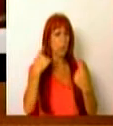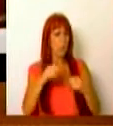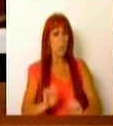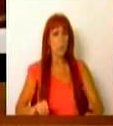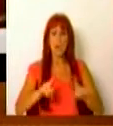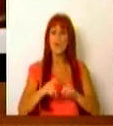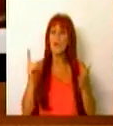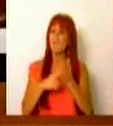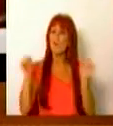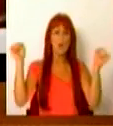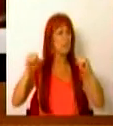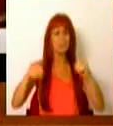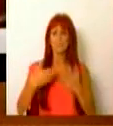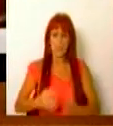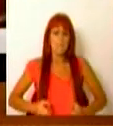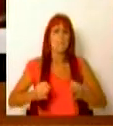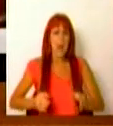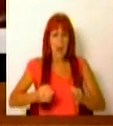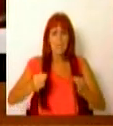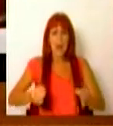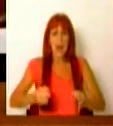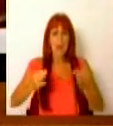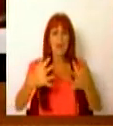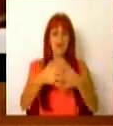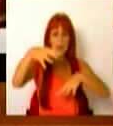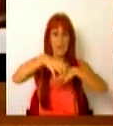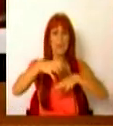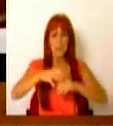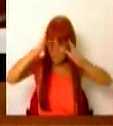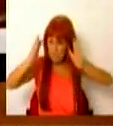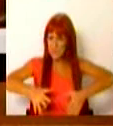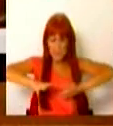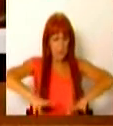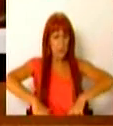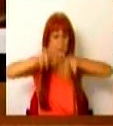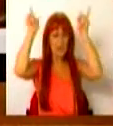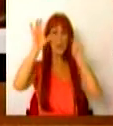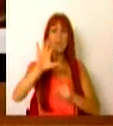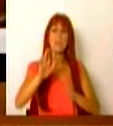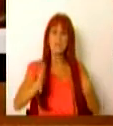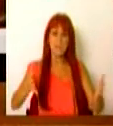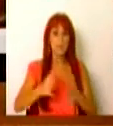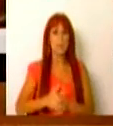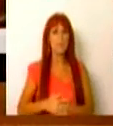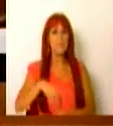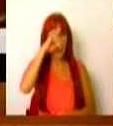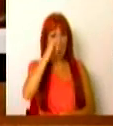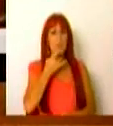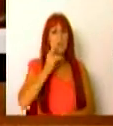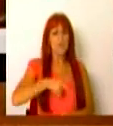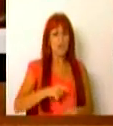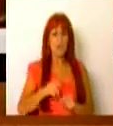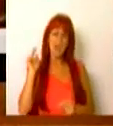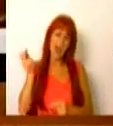E a falta de consenso tem levado ao adiamento sucessivo de infraestruturas indispensáveis ao desenvolvimento do país. Relembremos